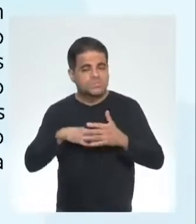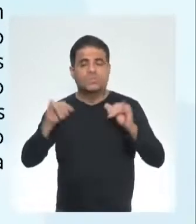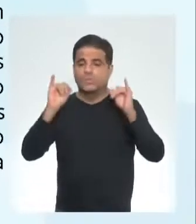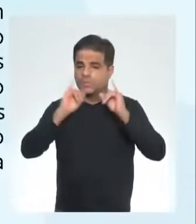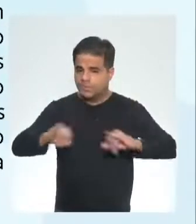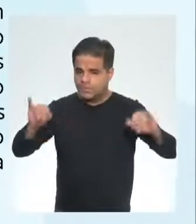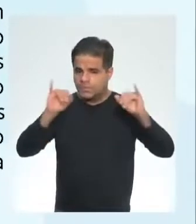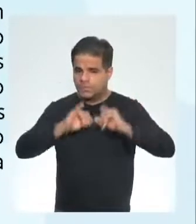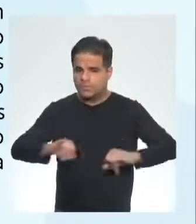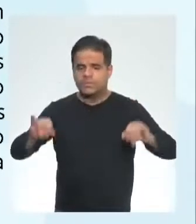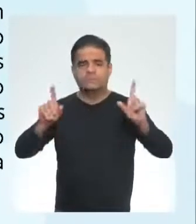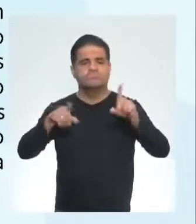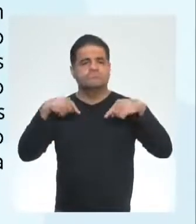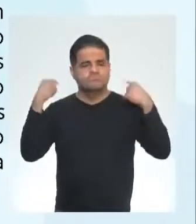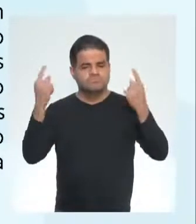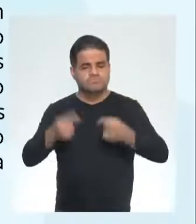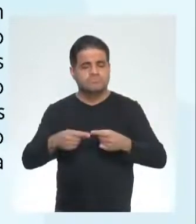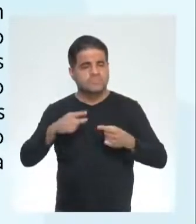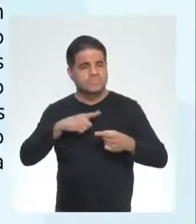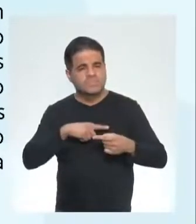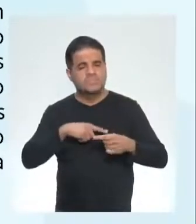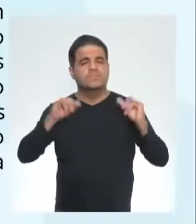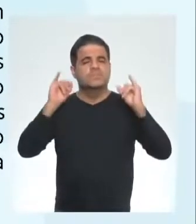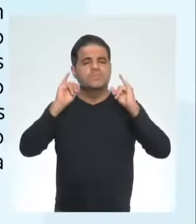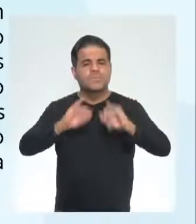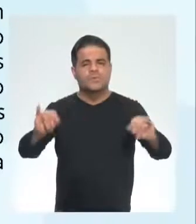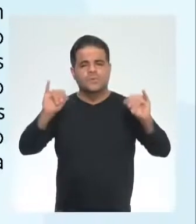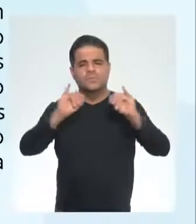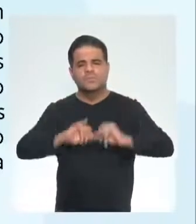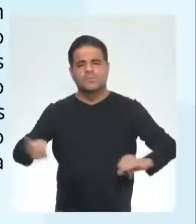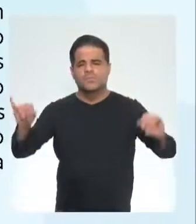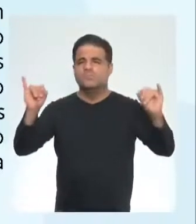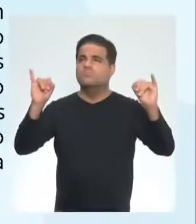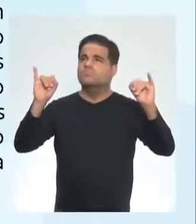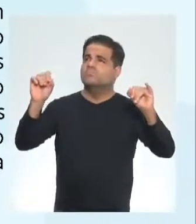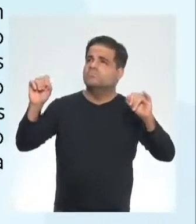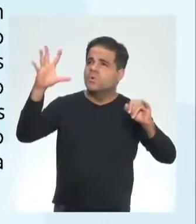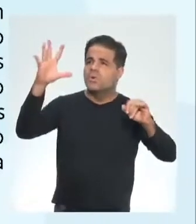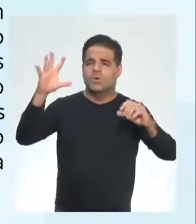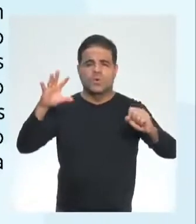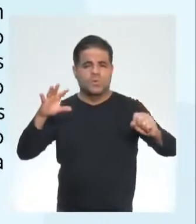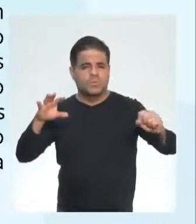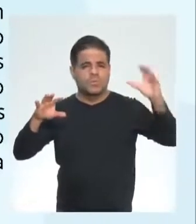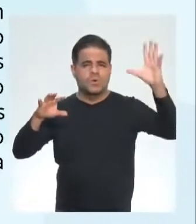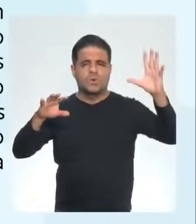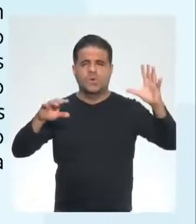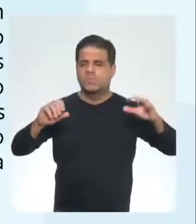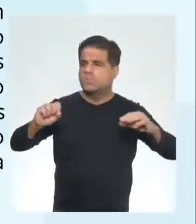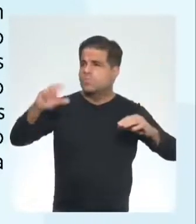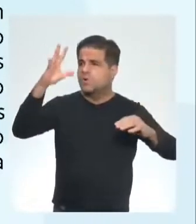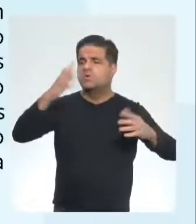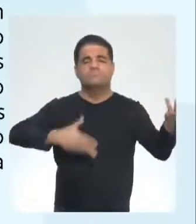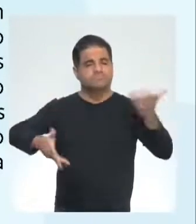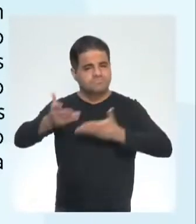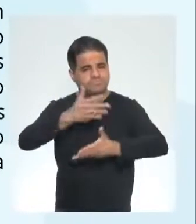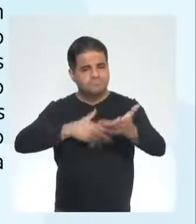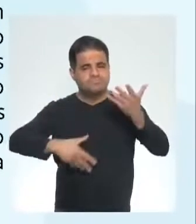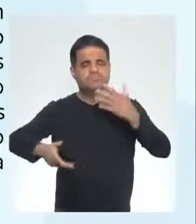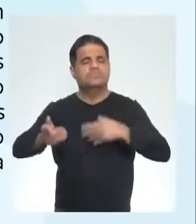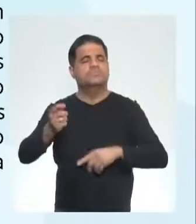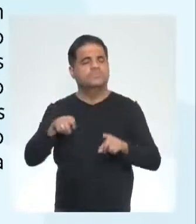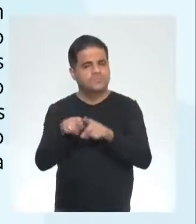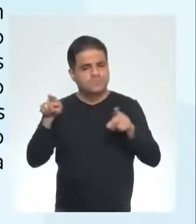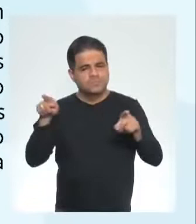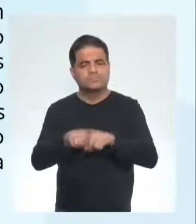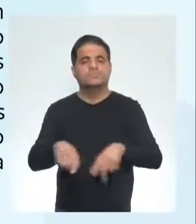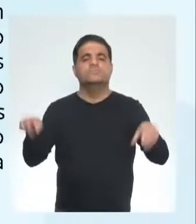anúncios publicitários. Quando você tem aquelas propagandas e aqueles luminosos, isso também está relacionado aí com a